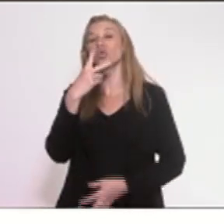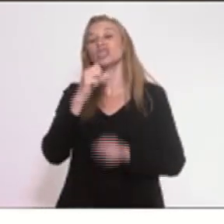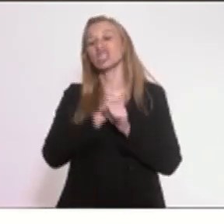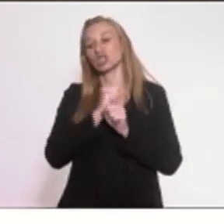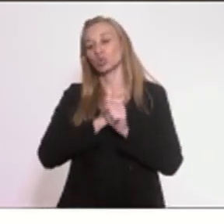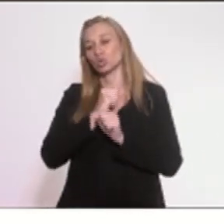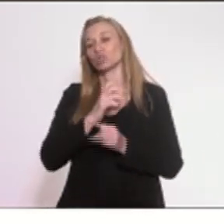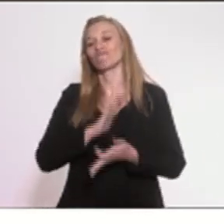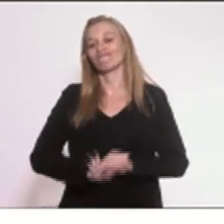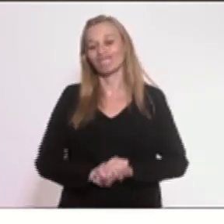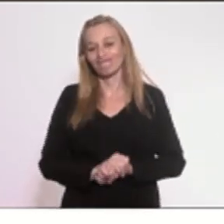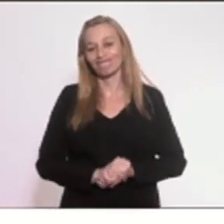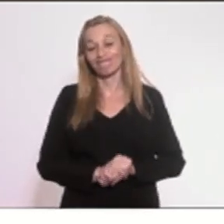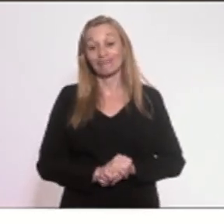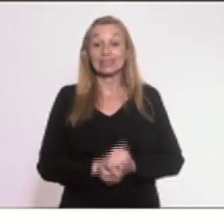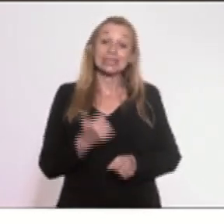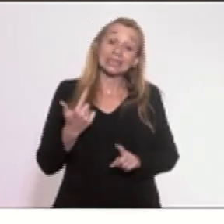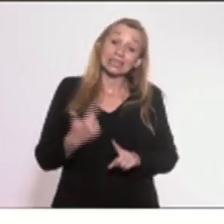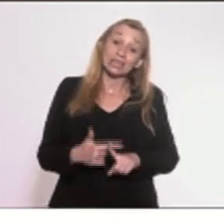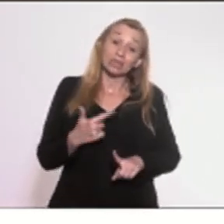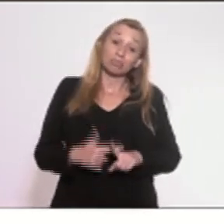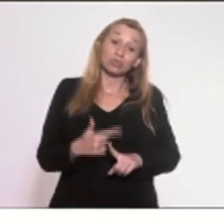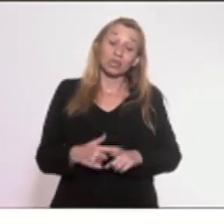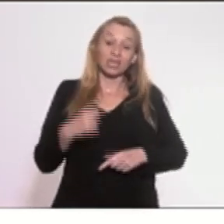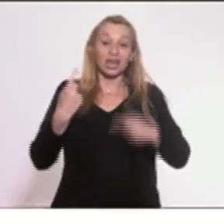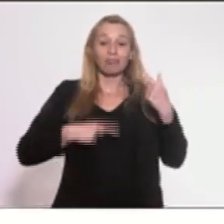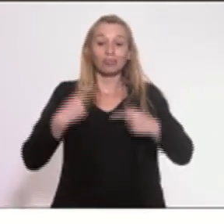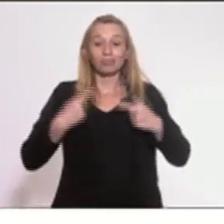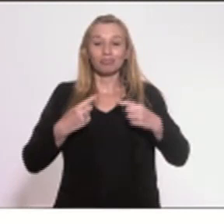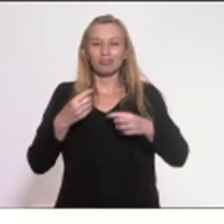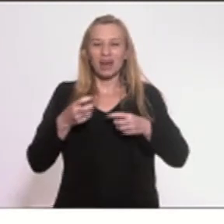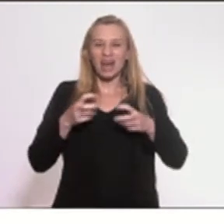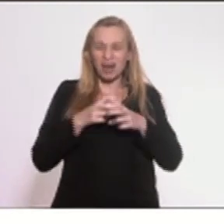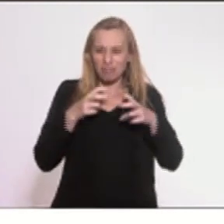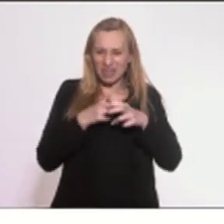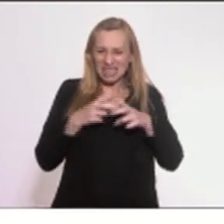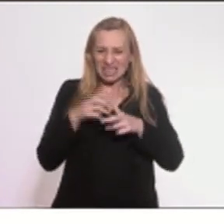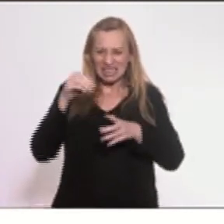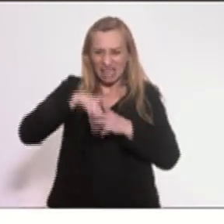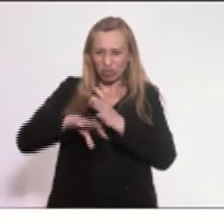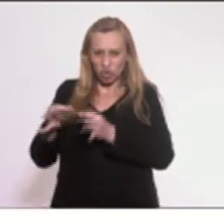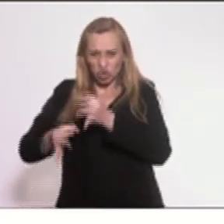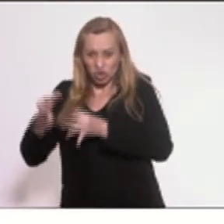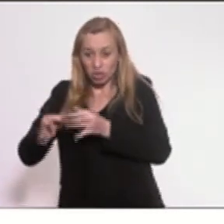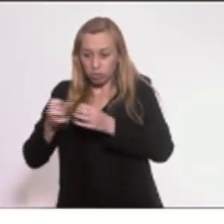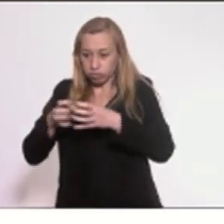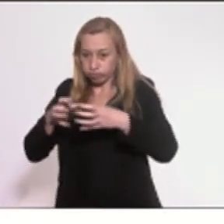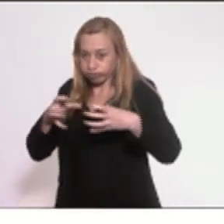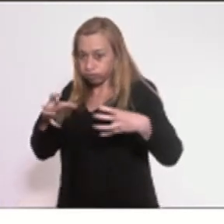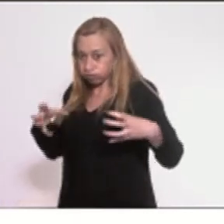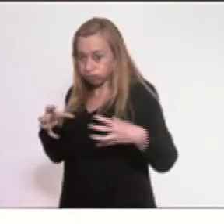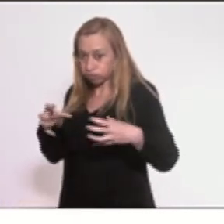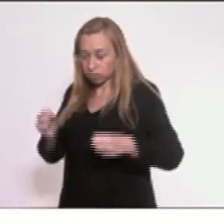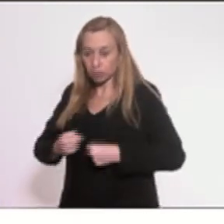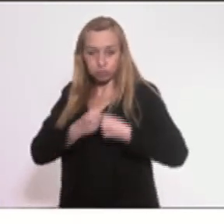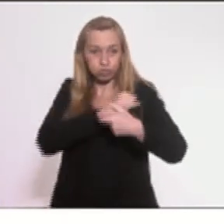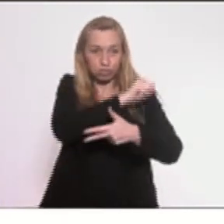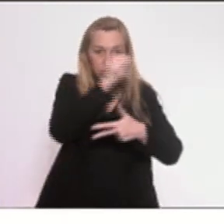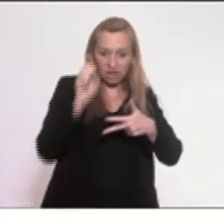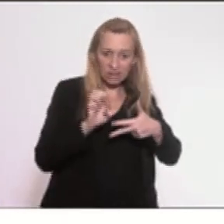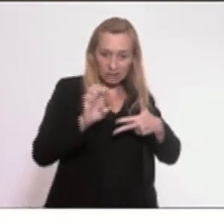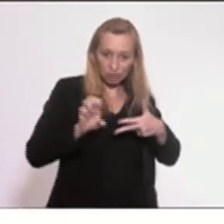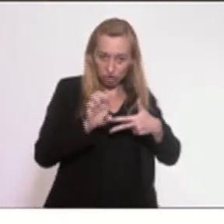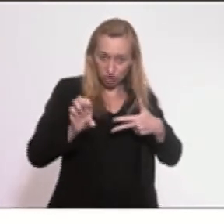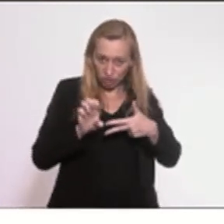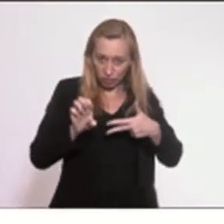2 anos. Porque a briga na justiça está imensa. E o Poder Executivo, nessa